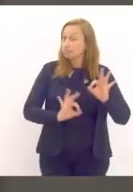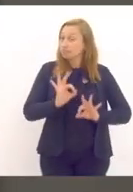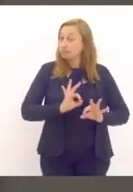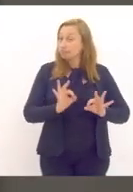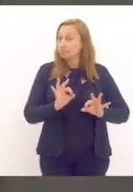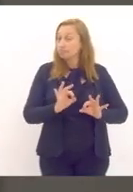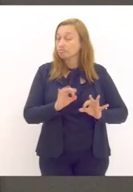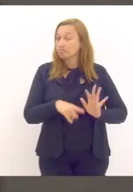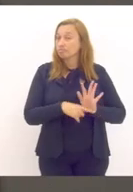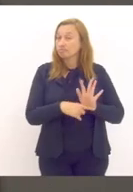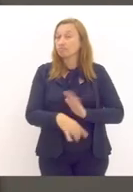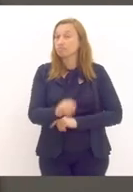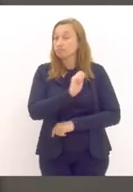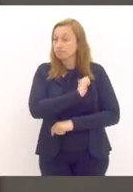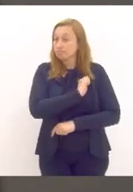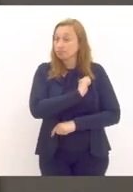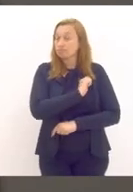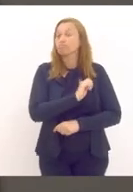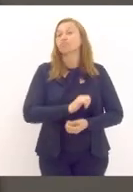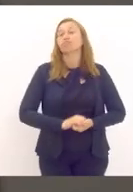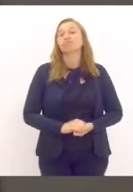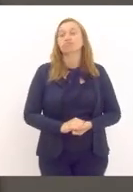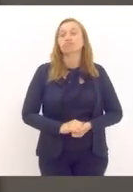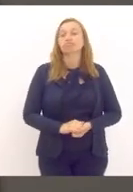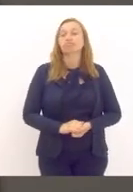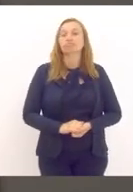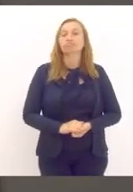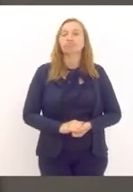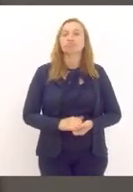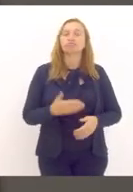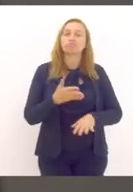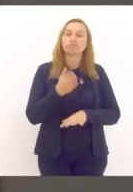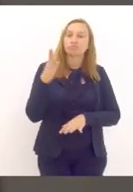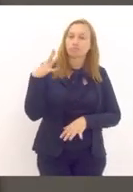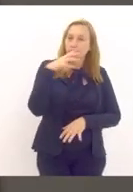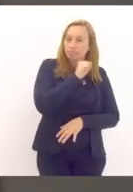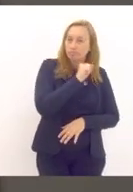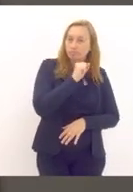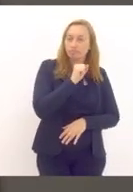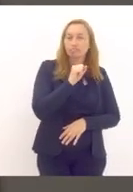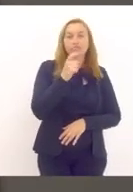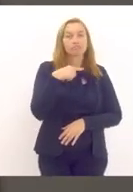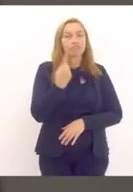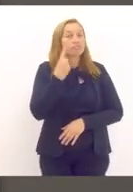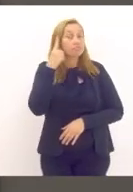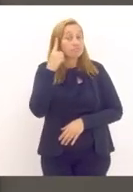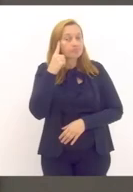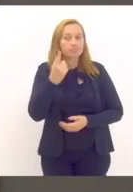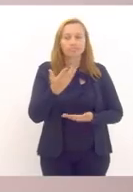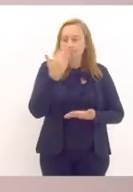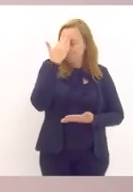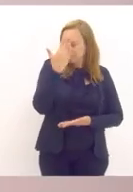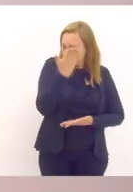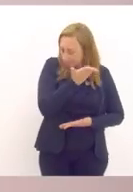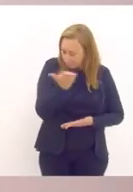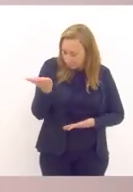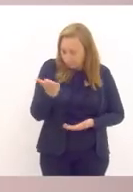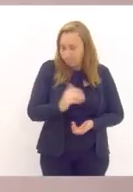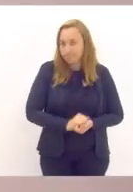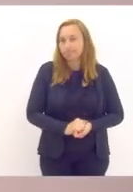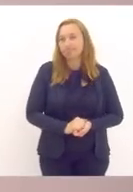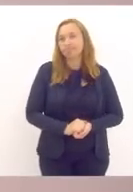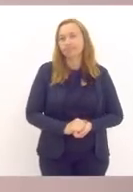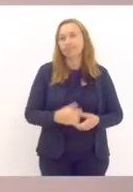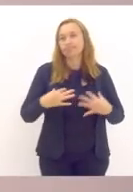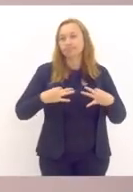fiscal. E a gente vai ter atingido isso muito mais rapidamente do que o previsto. Senhores, muito obrigado. Estou